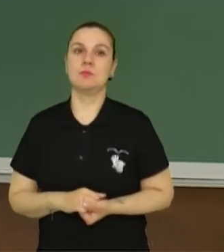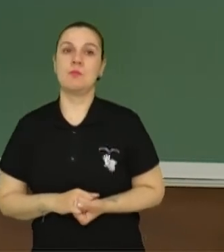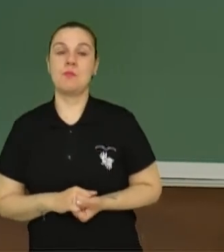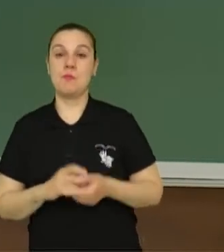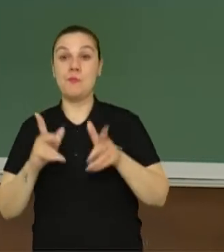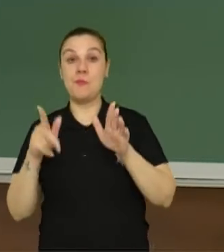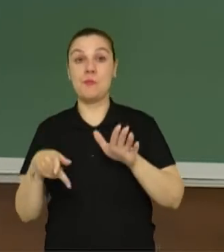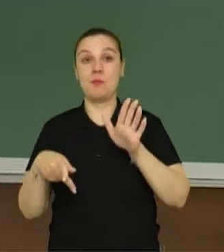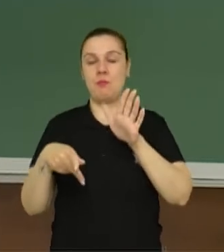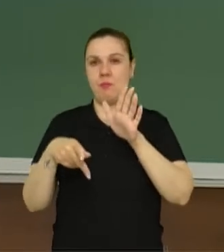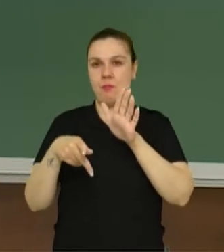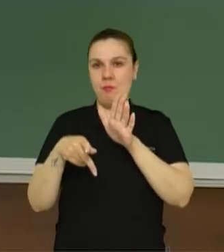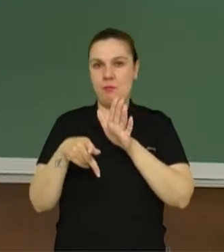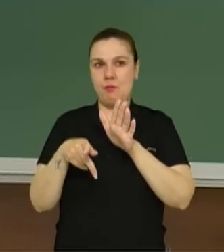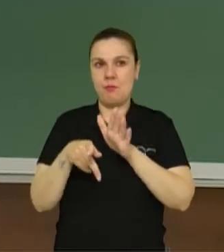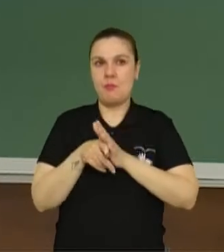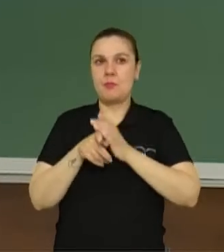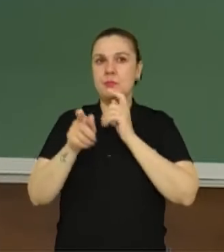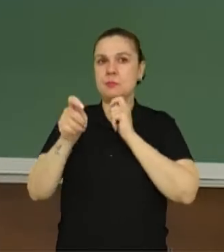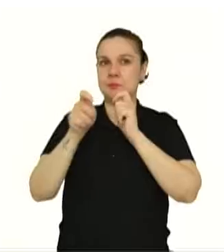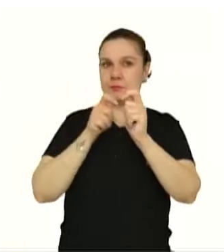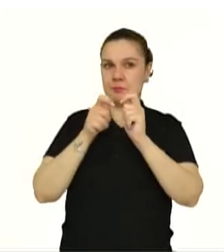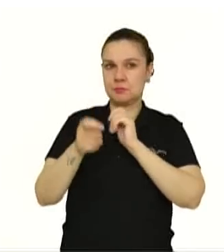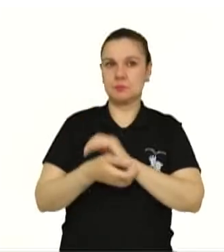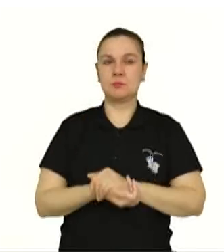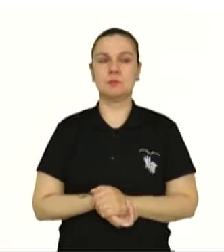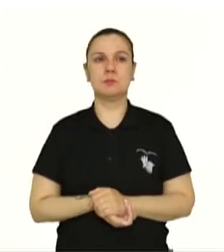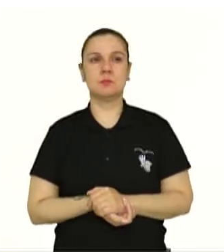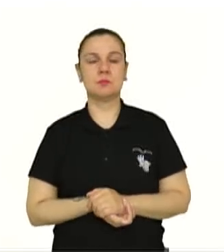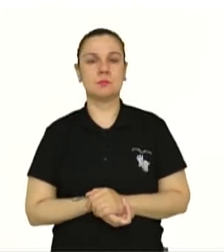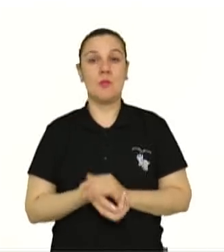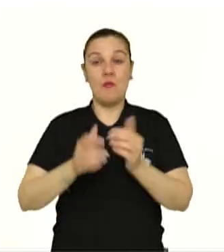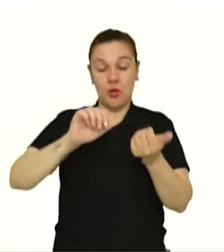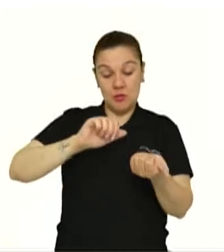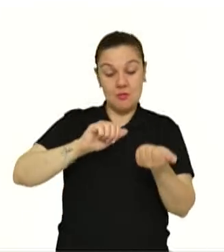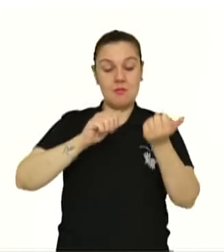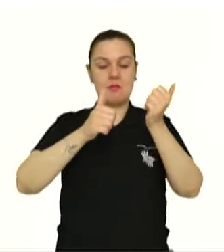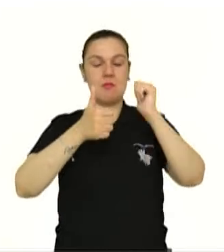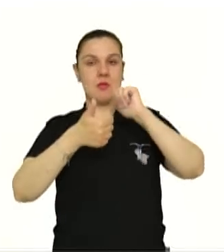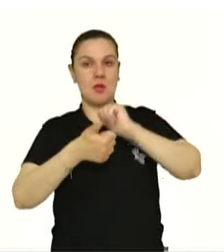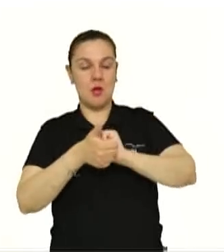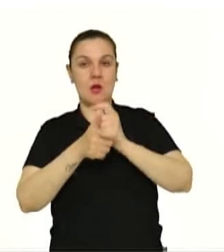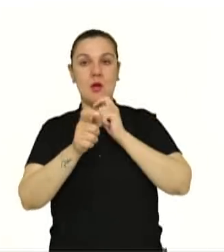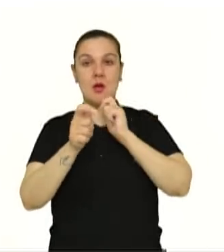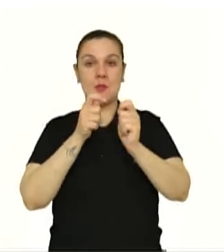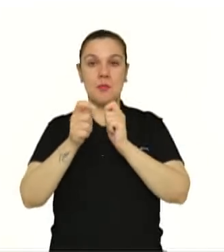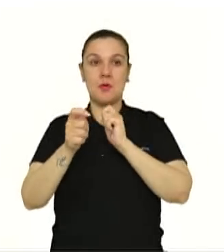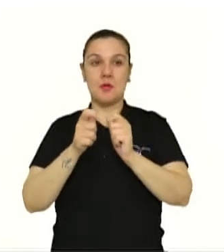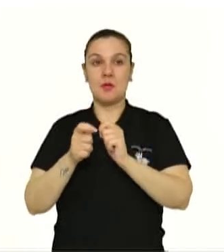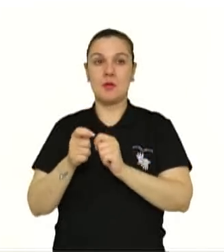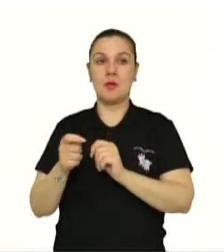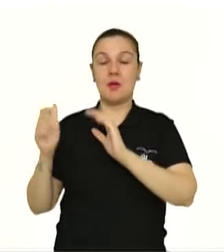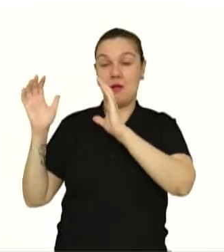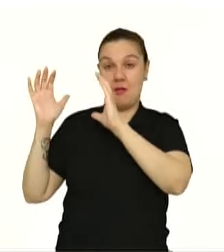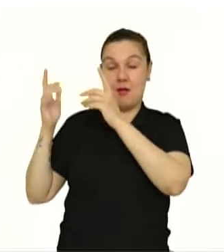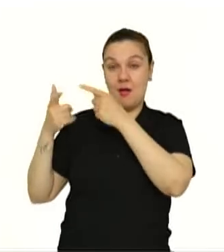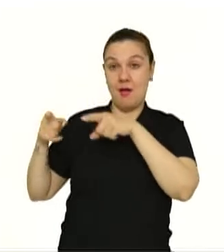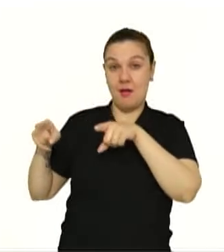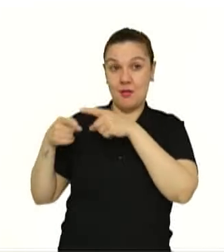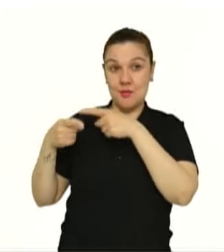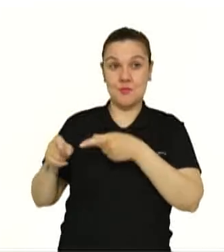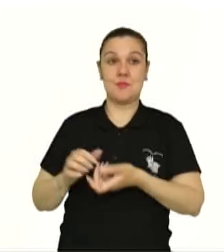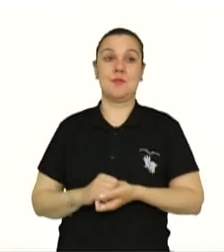uma entrevista. Que entrevista é essa, pessoal? É uma transcrição da entrevista concedida a